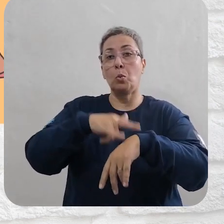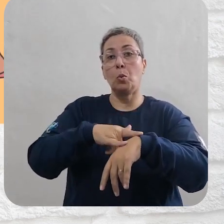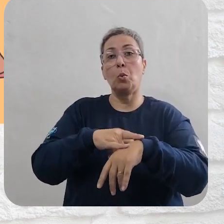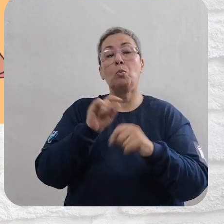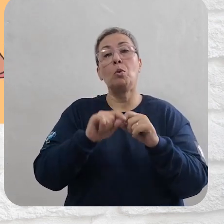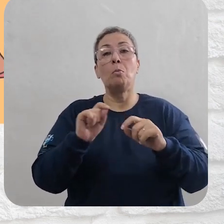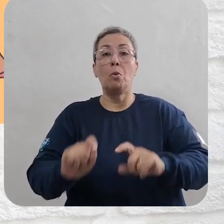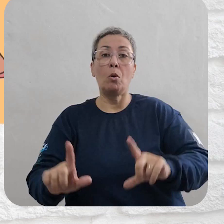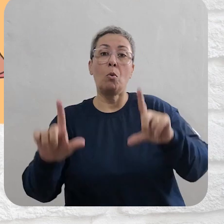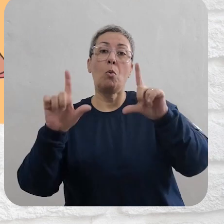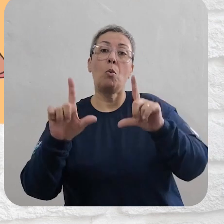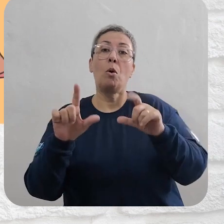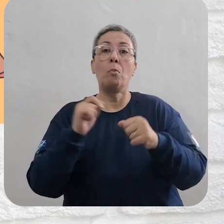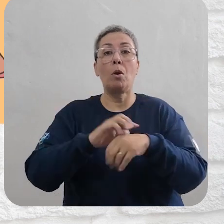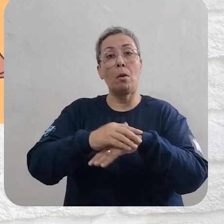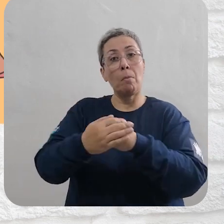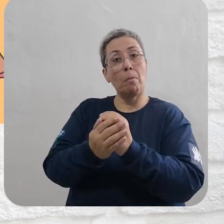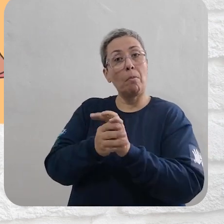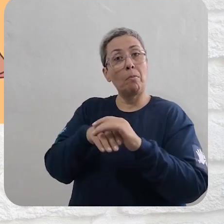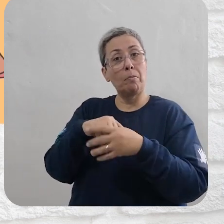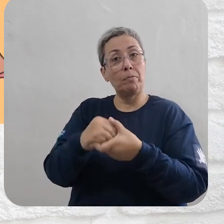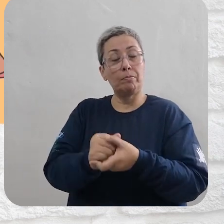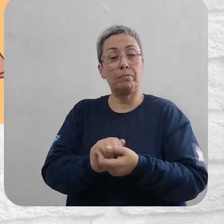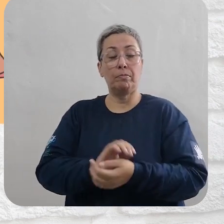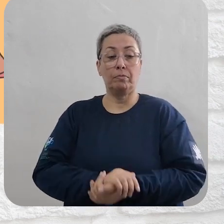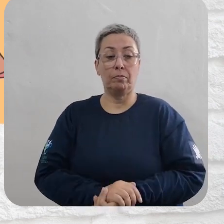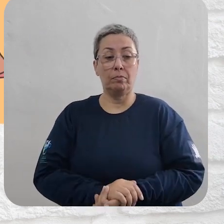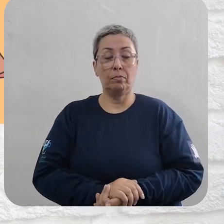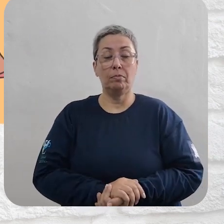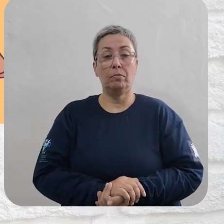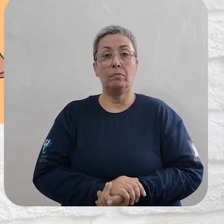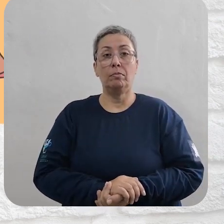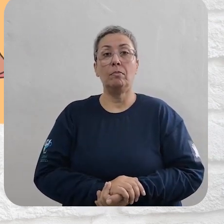banheiro, cartazes para lavagem das mãos.